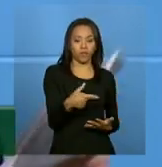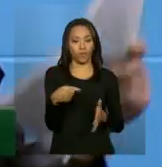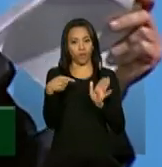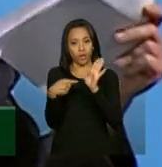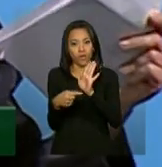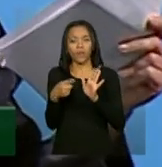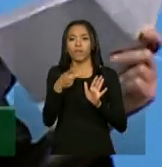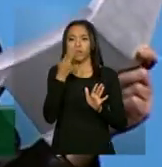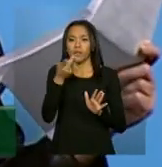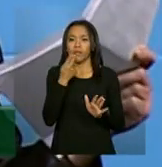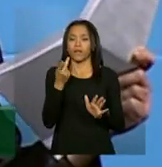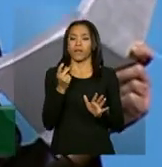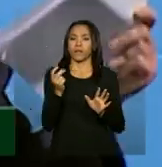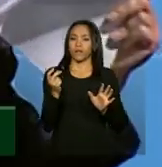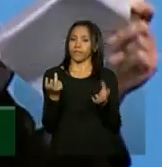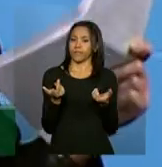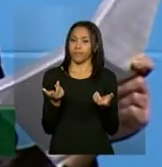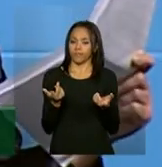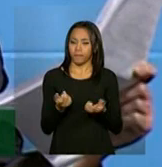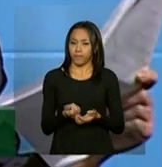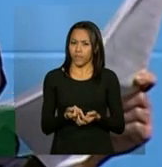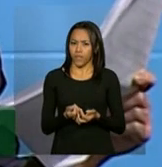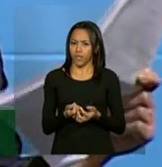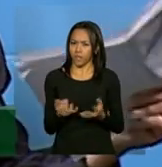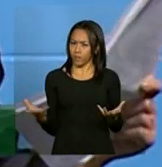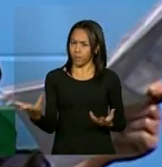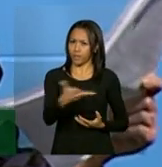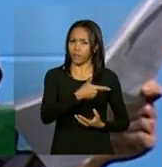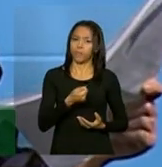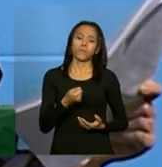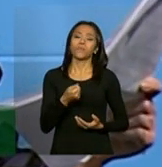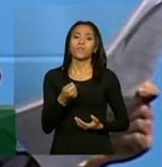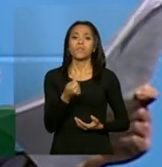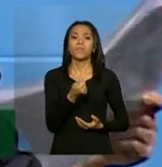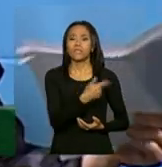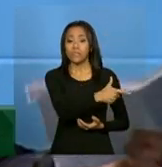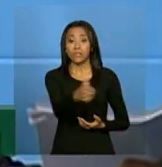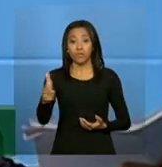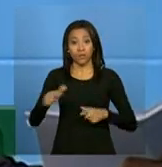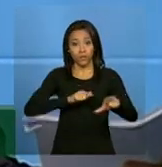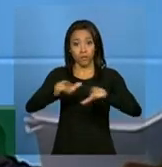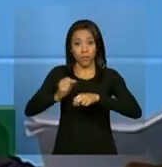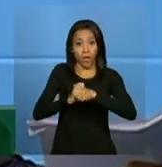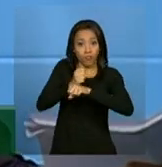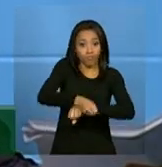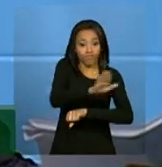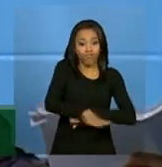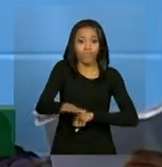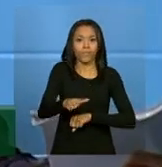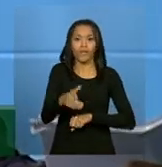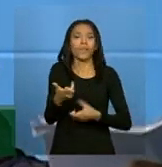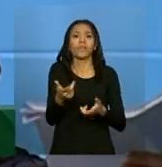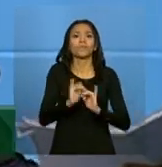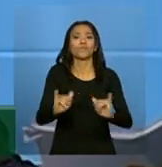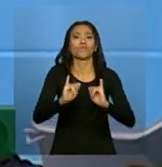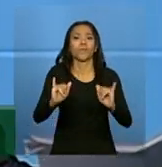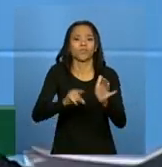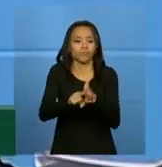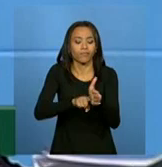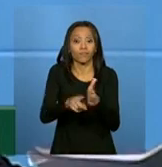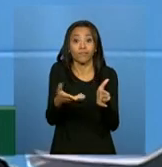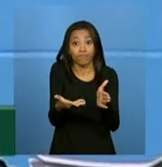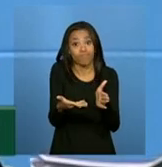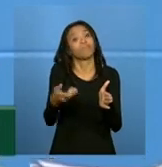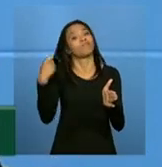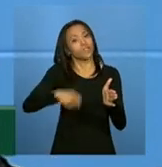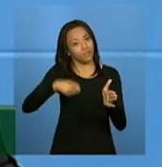pois uma forma, digamos assim, eficiente de não se ter trabalho infantil é não se ter estatísticas. Então, eu acho que todos